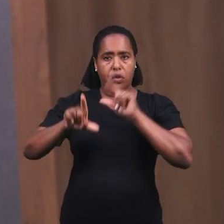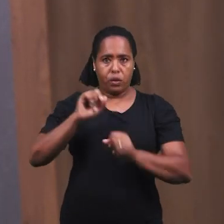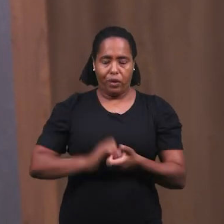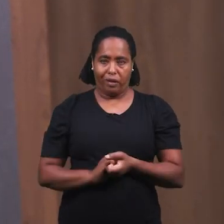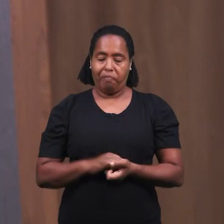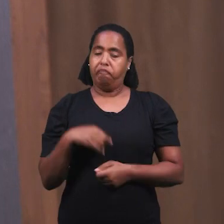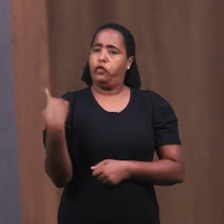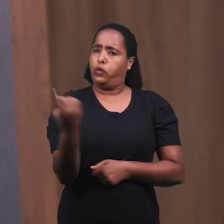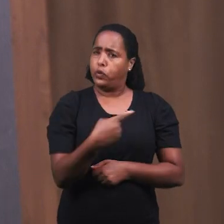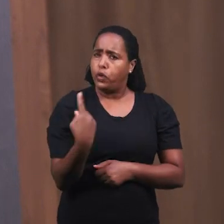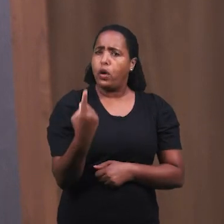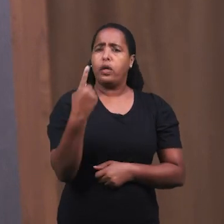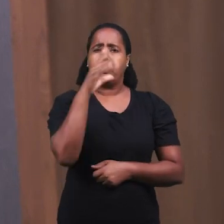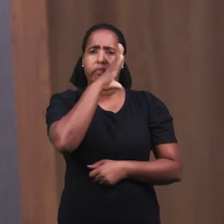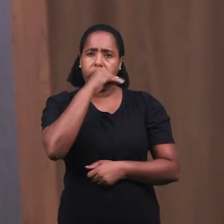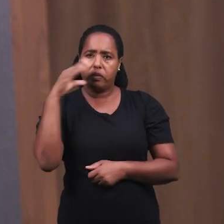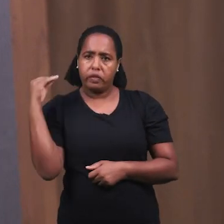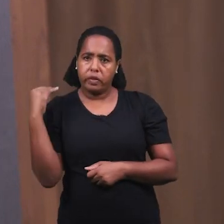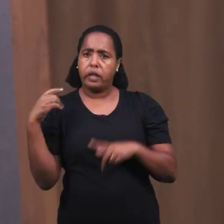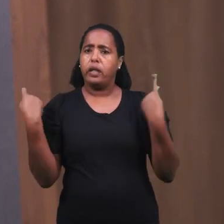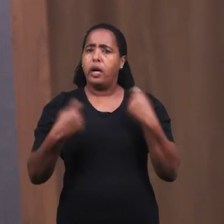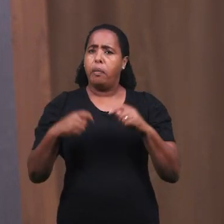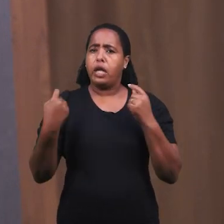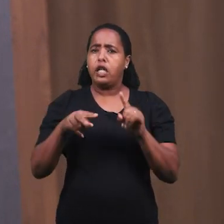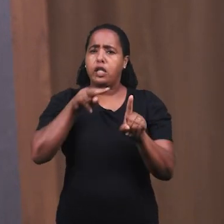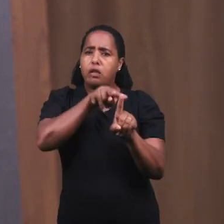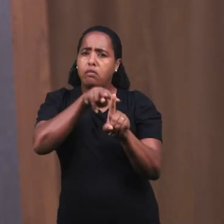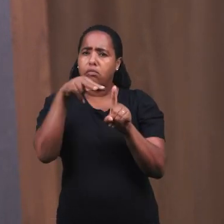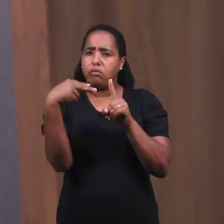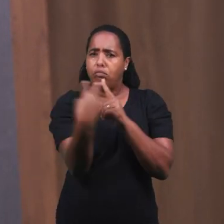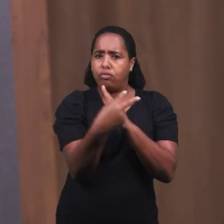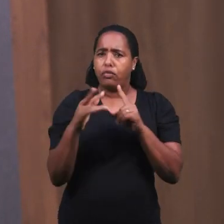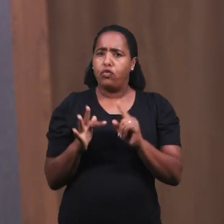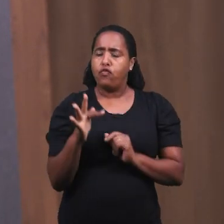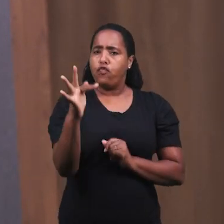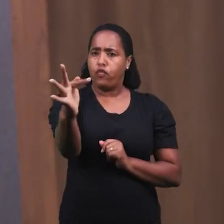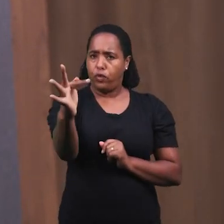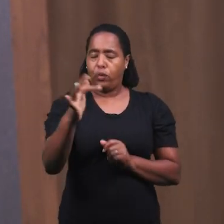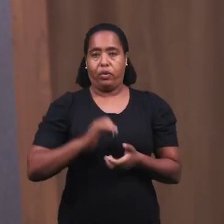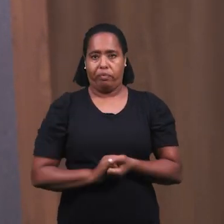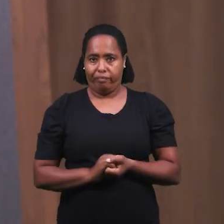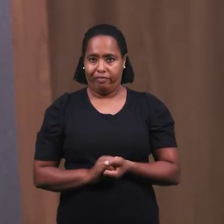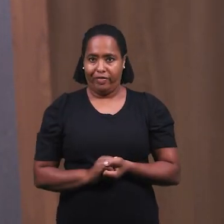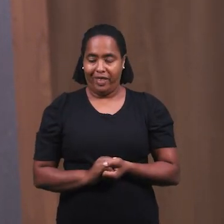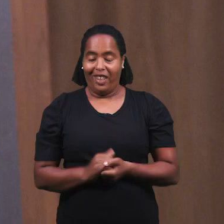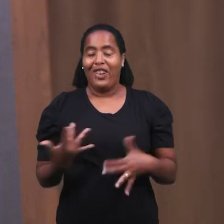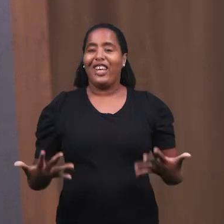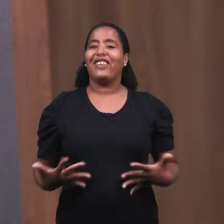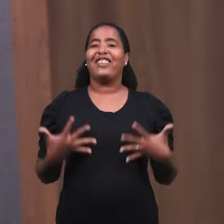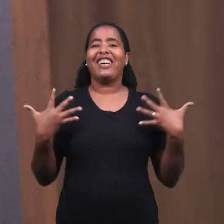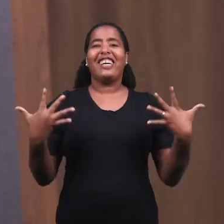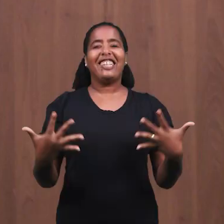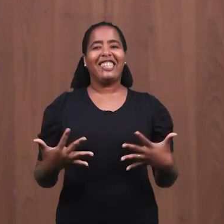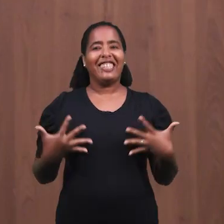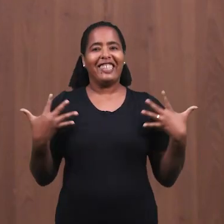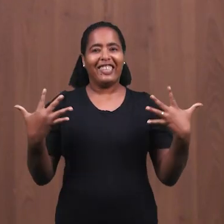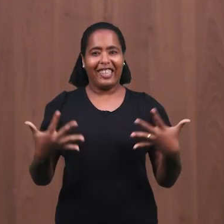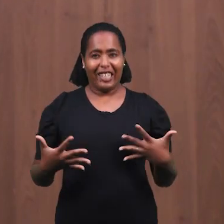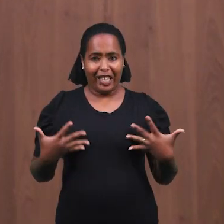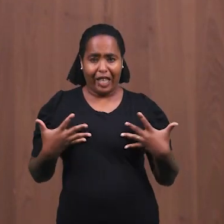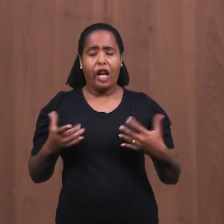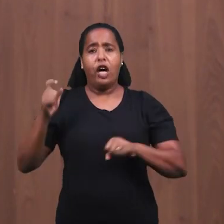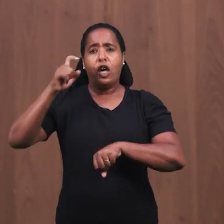Os nossos adolescentes precisam de uma perspectiva de futuro. E é com essa alegria que